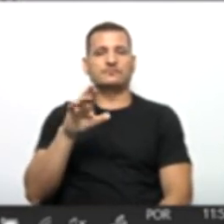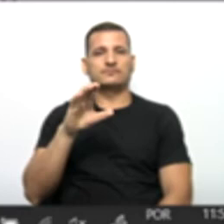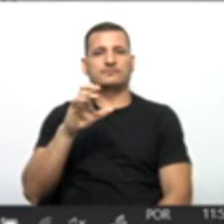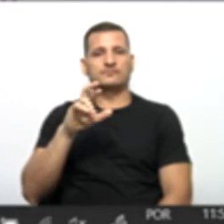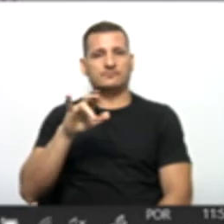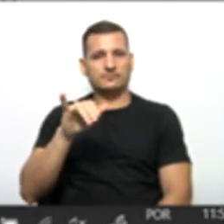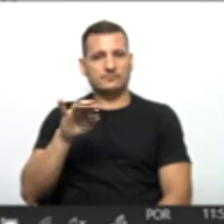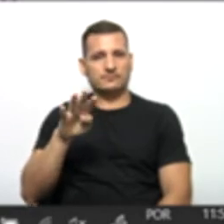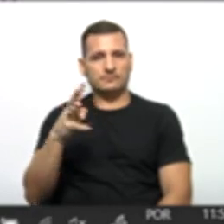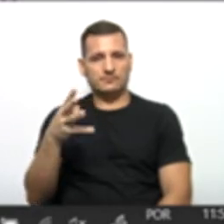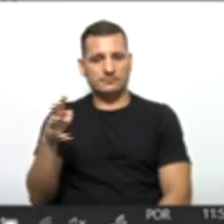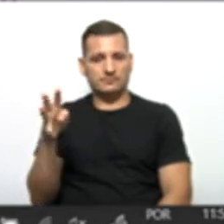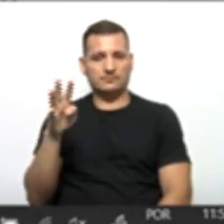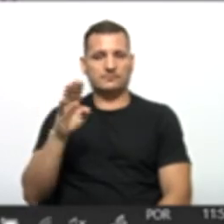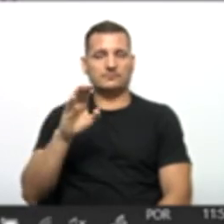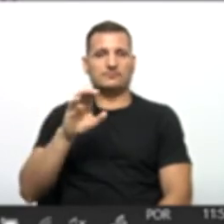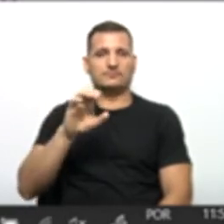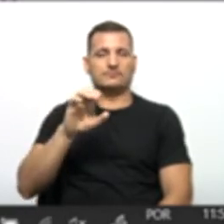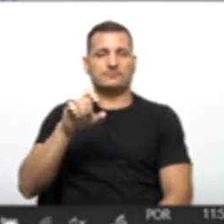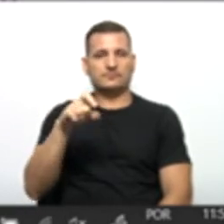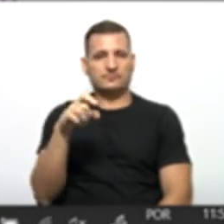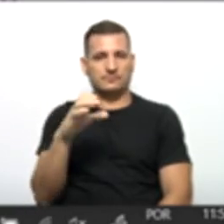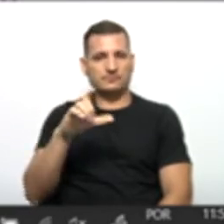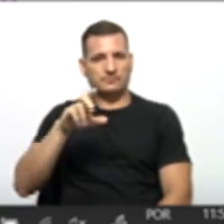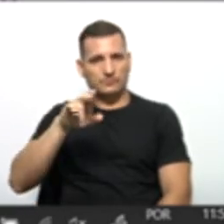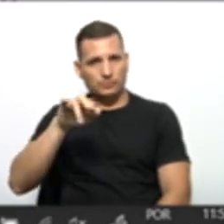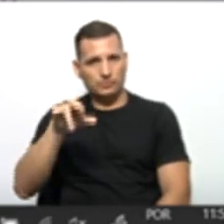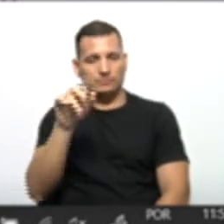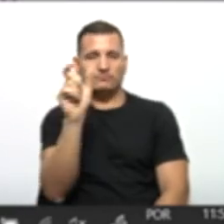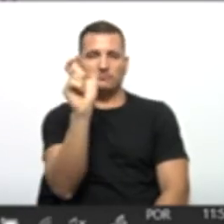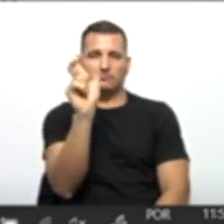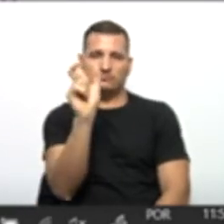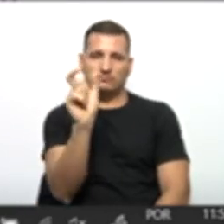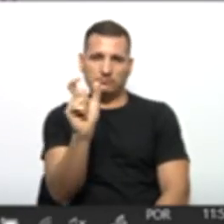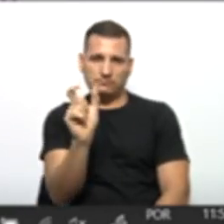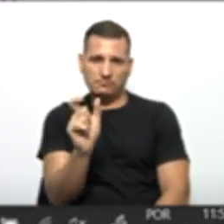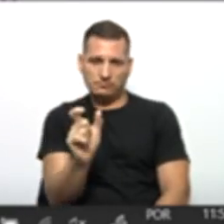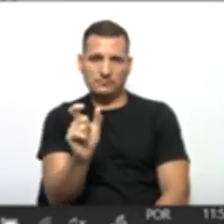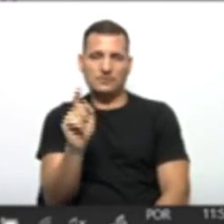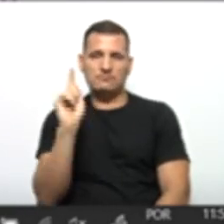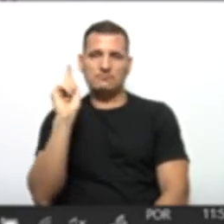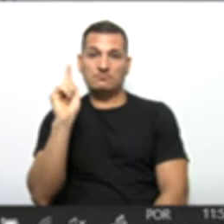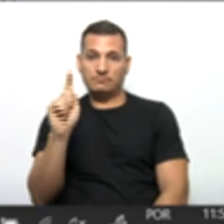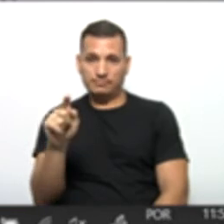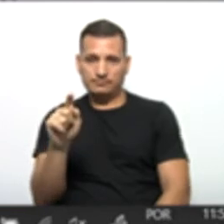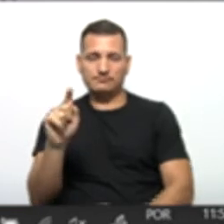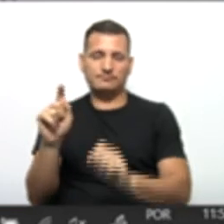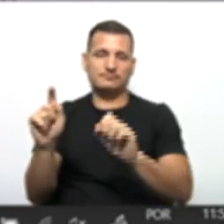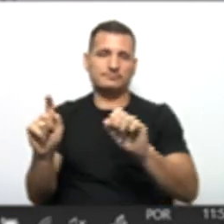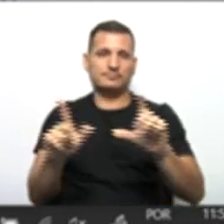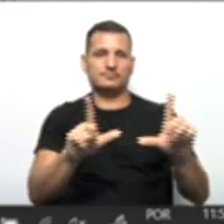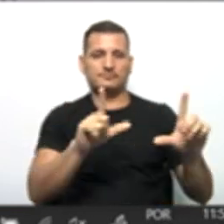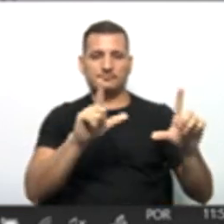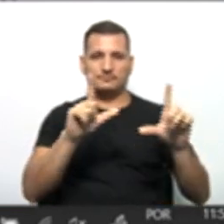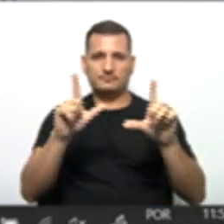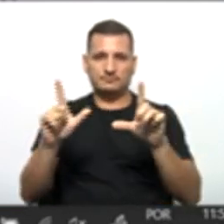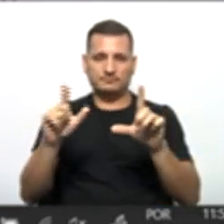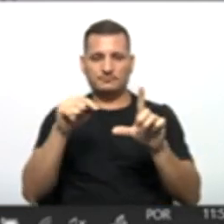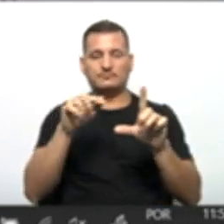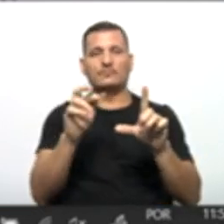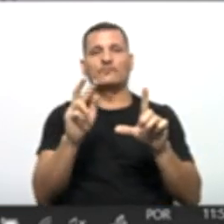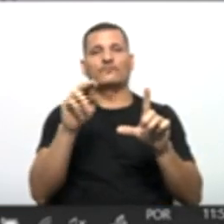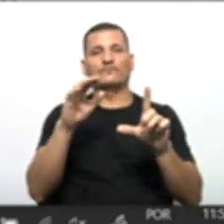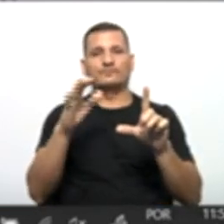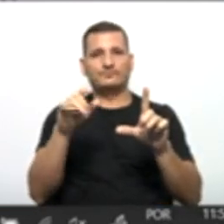excluir tabela quando eu clicar neles vai direcionar para aquelas nossas funções lá tá bom então